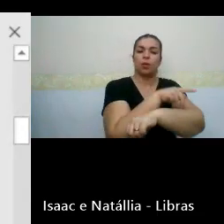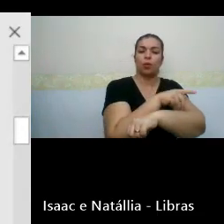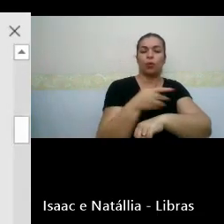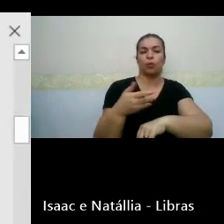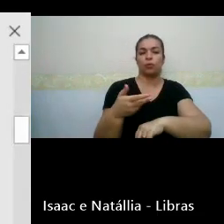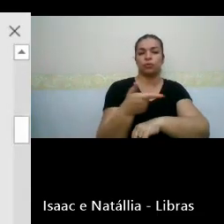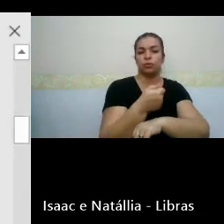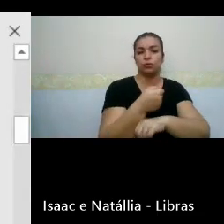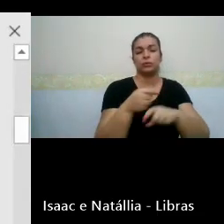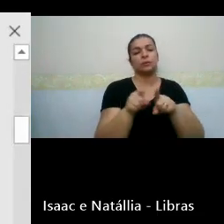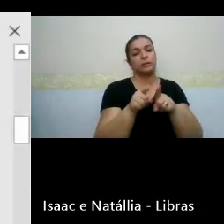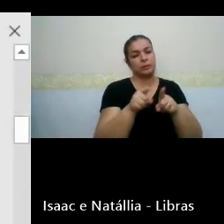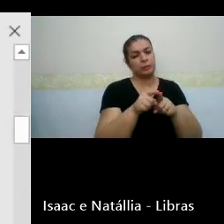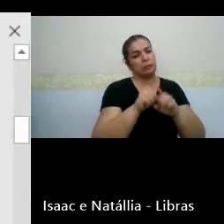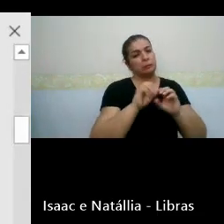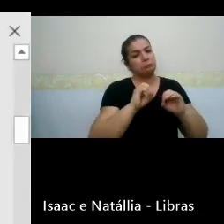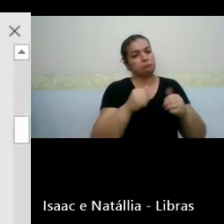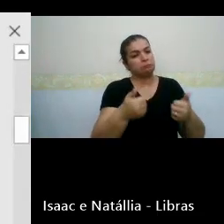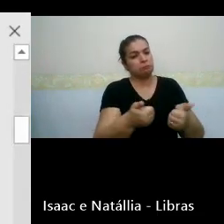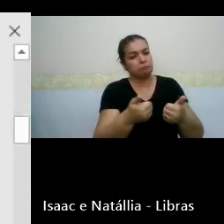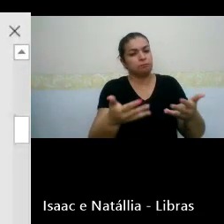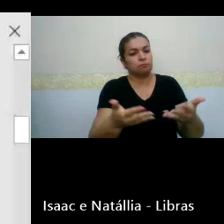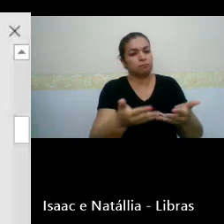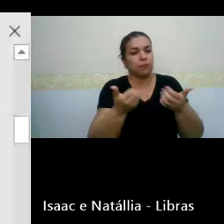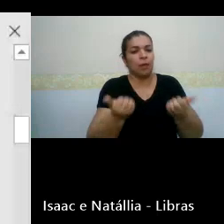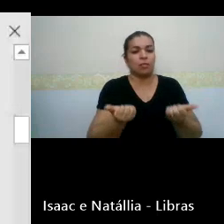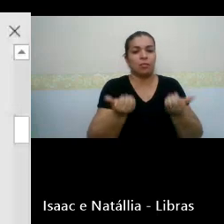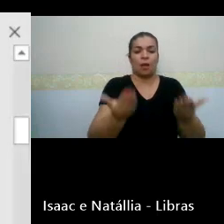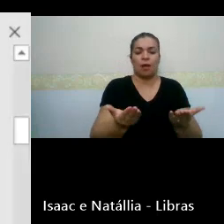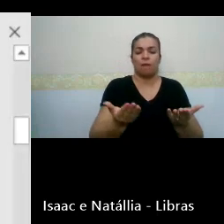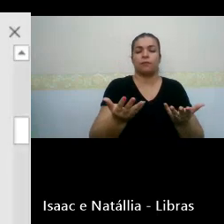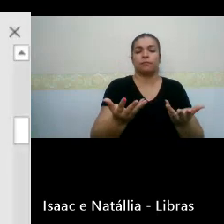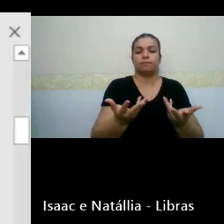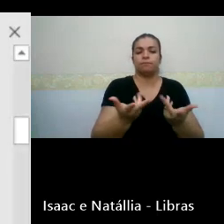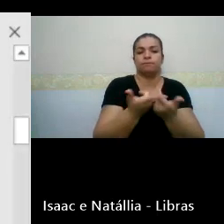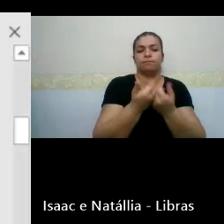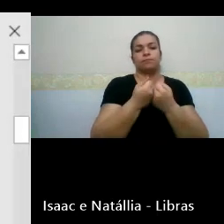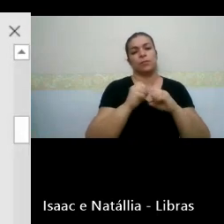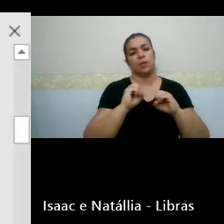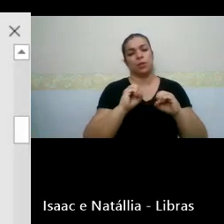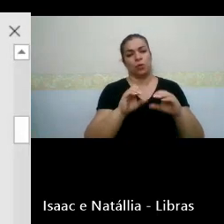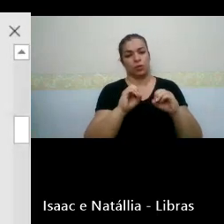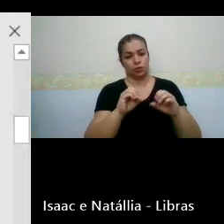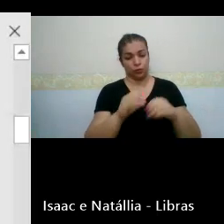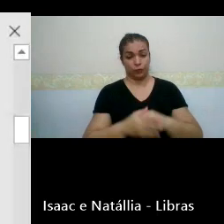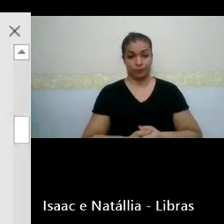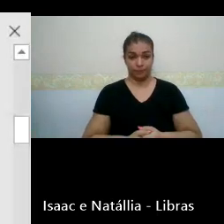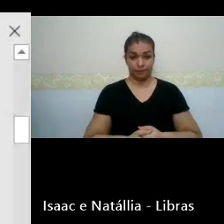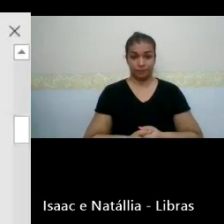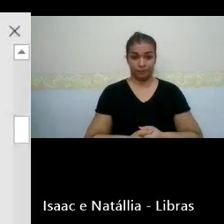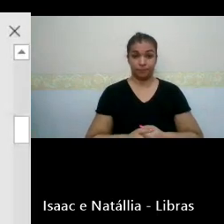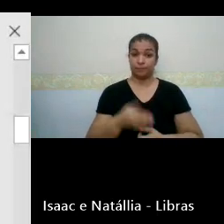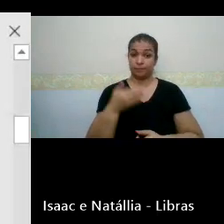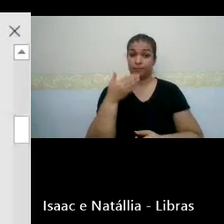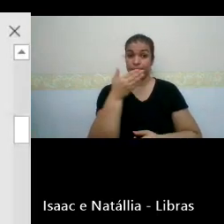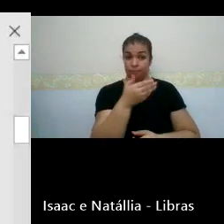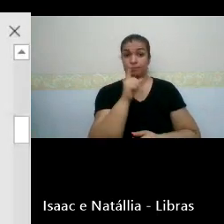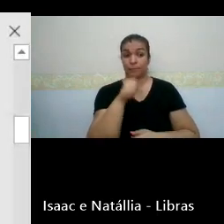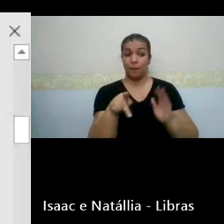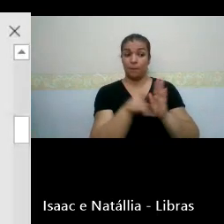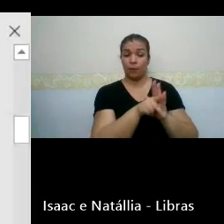eficientes e bem conduzidas que produziam a eficácia educativa. Isso, gente, dentro de um contexto em que